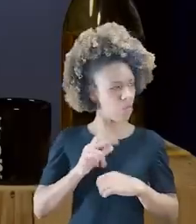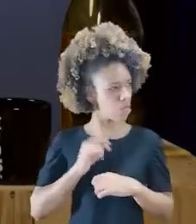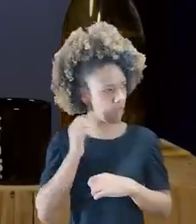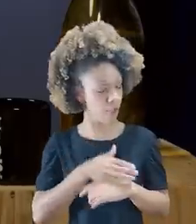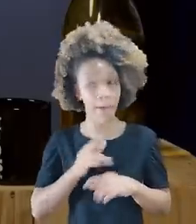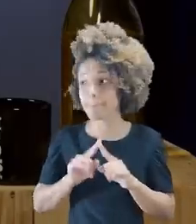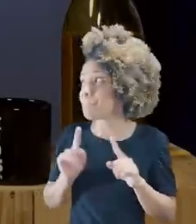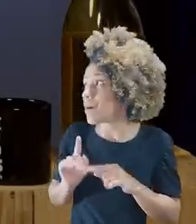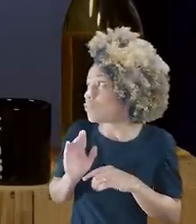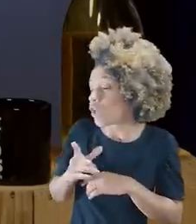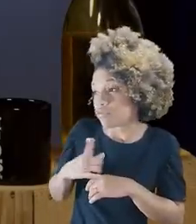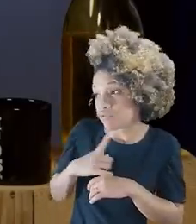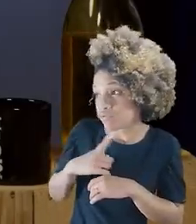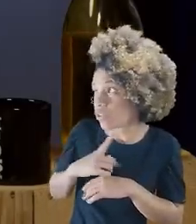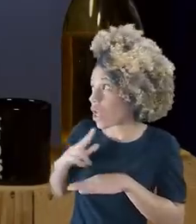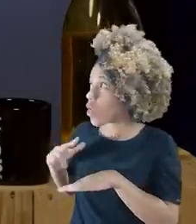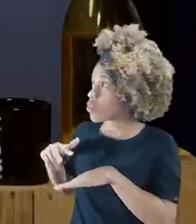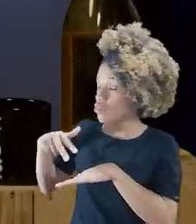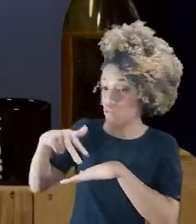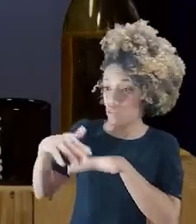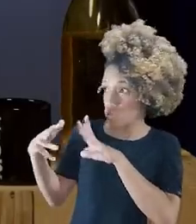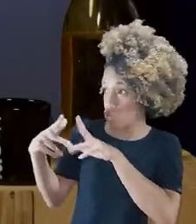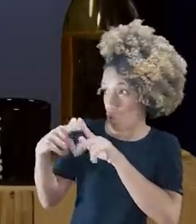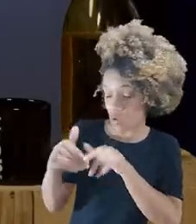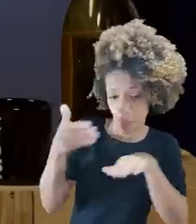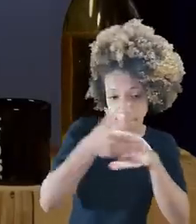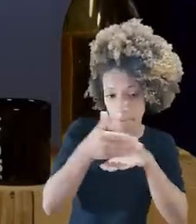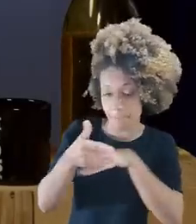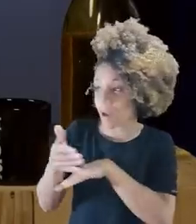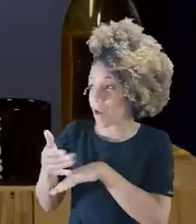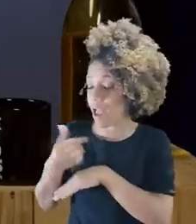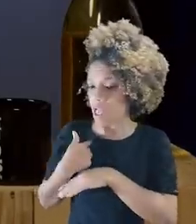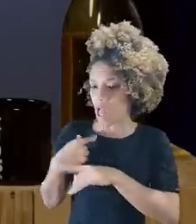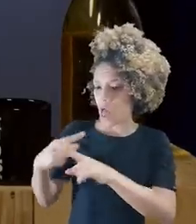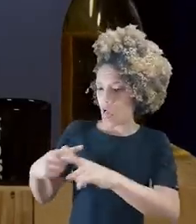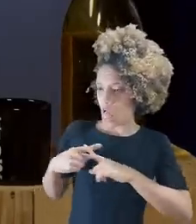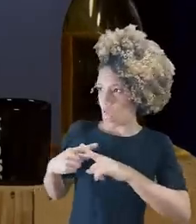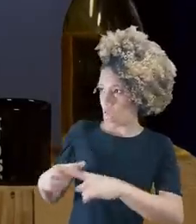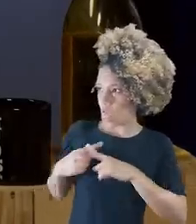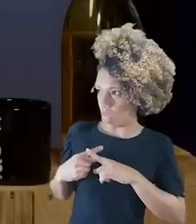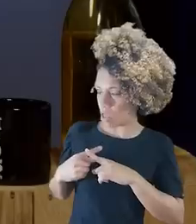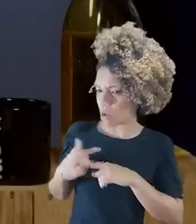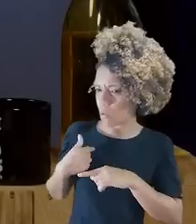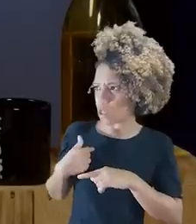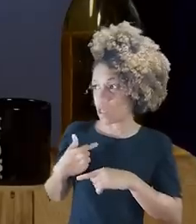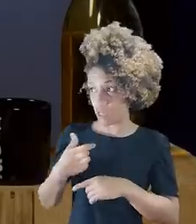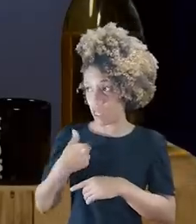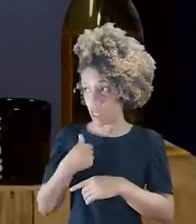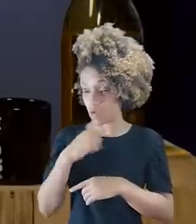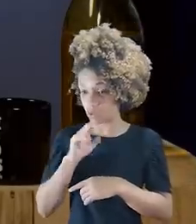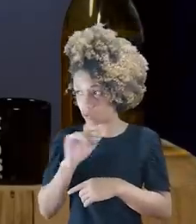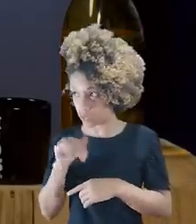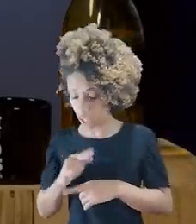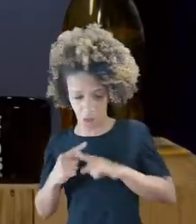só que ela já tinha dominado todos os espaços aí ela virou minha inimiga E aí quando ela virou minha quando eu virei eu eu ela